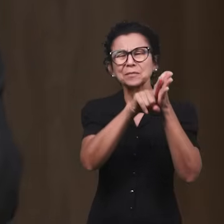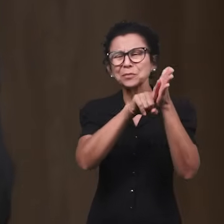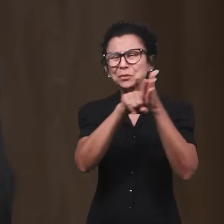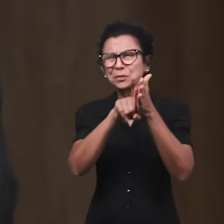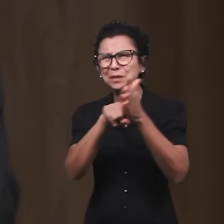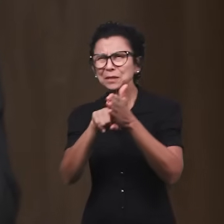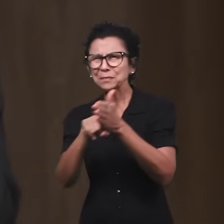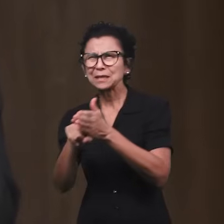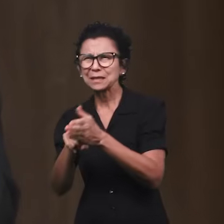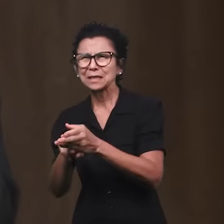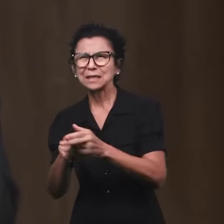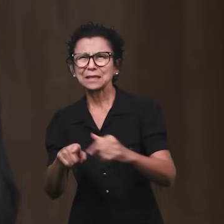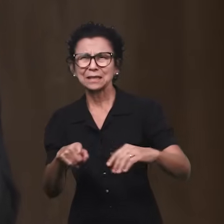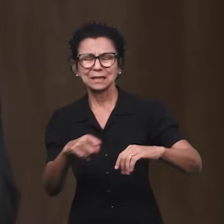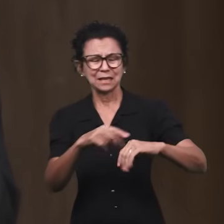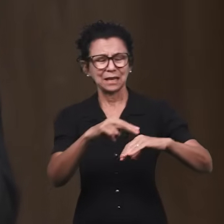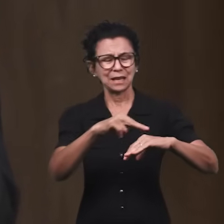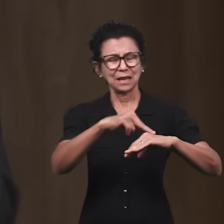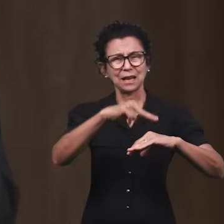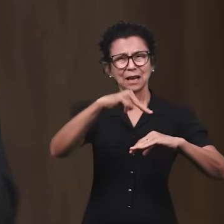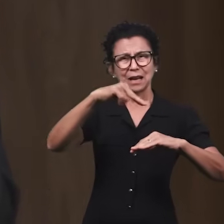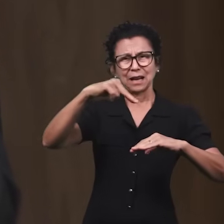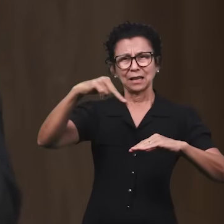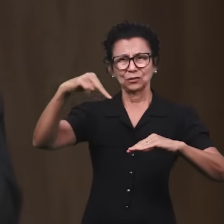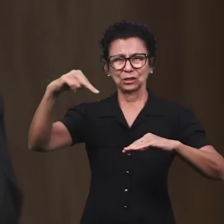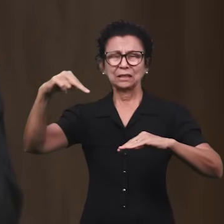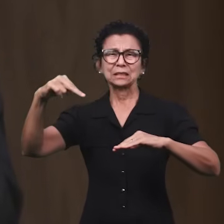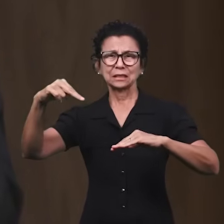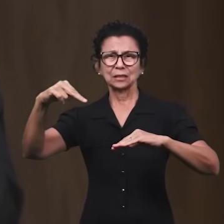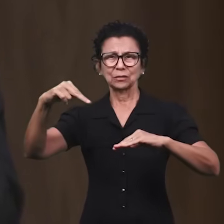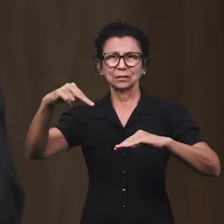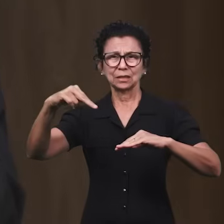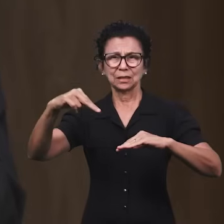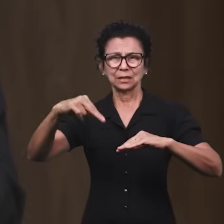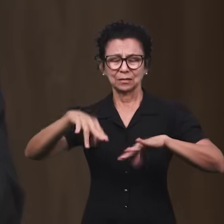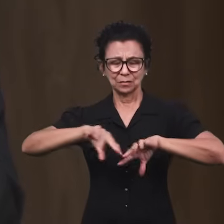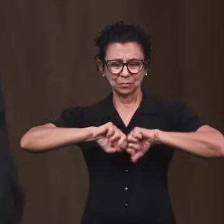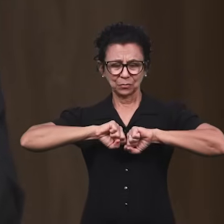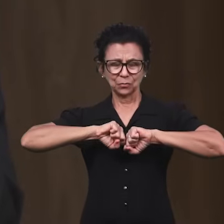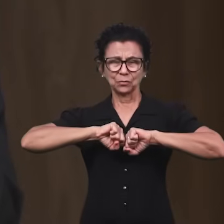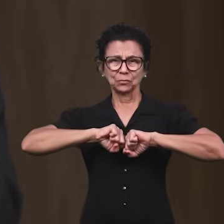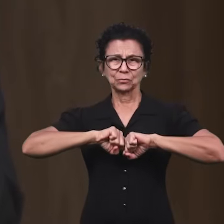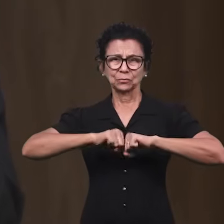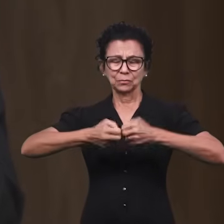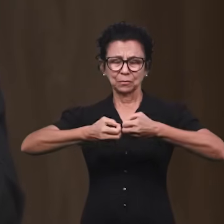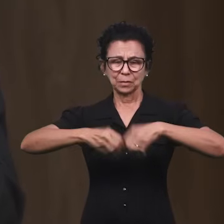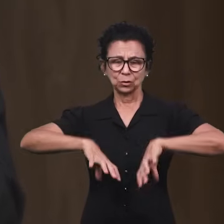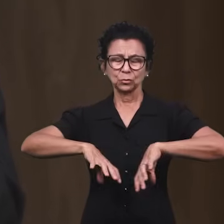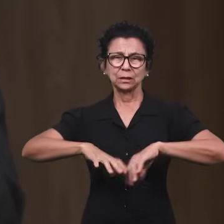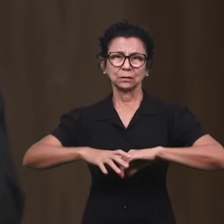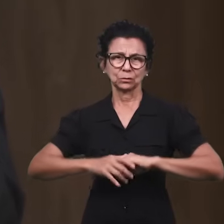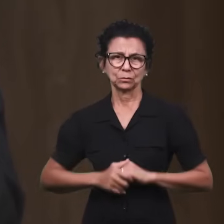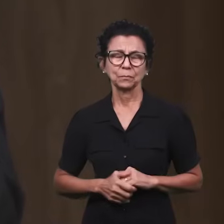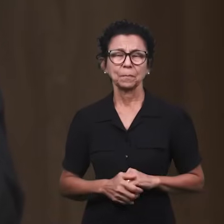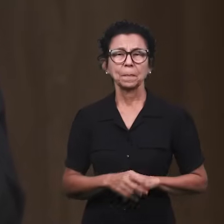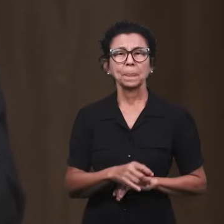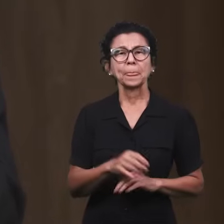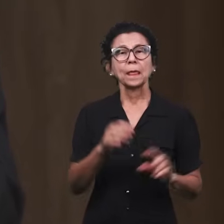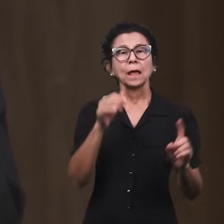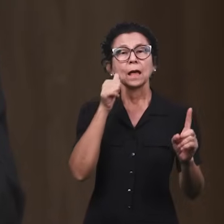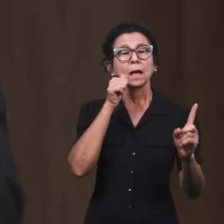mostrando que essa radiação realmente prejudica as crianças. Então, um exemplo. Vamos falar aqui um pouco de